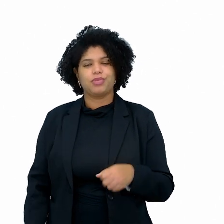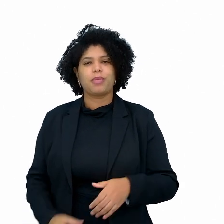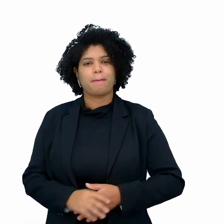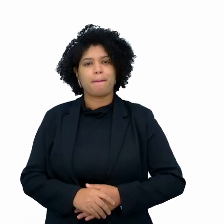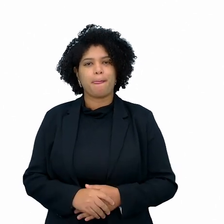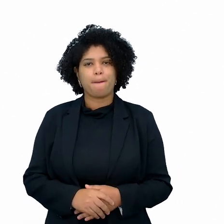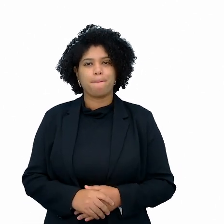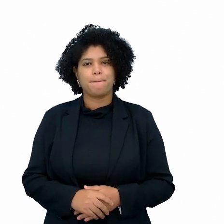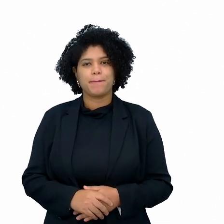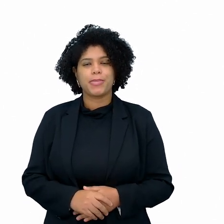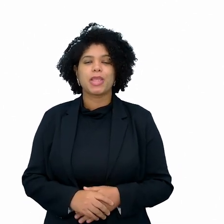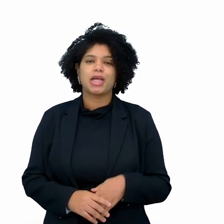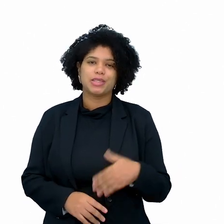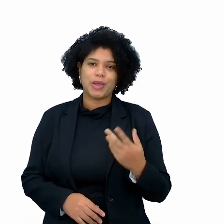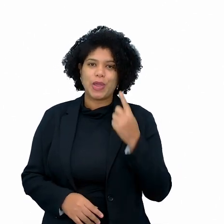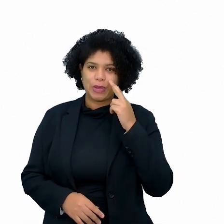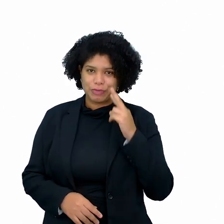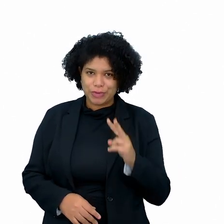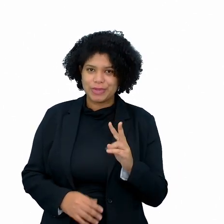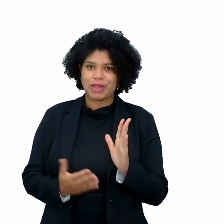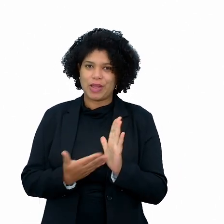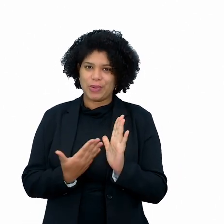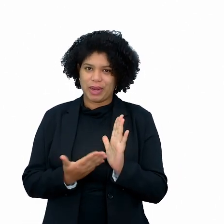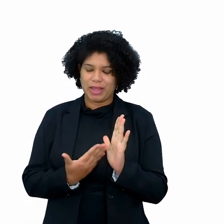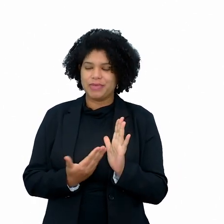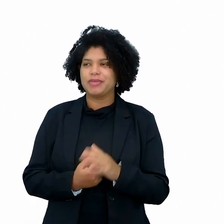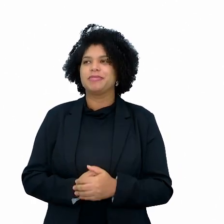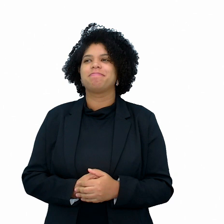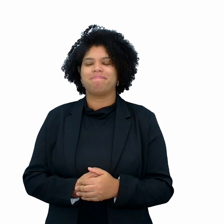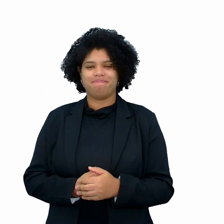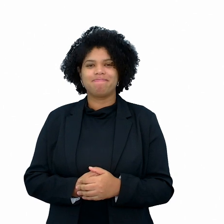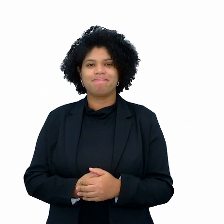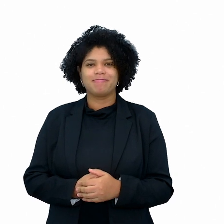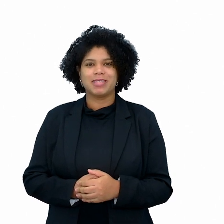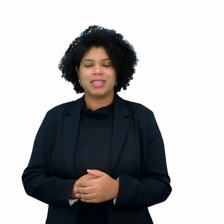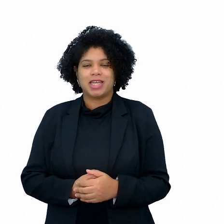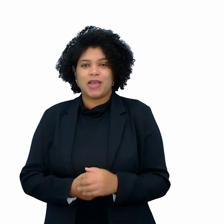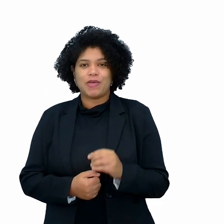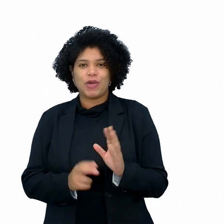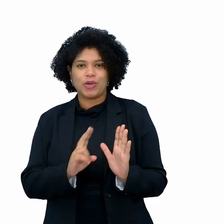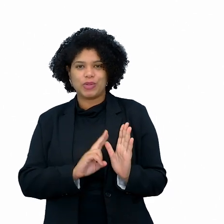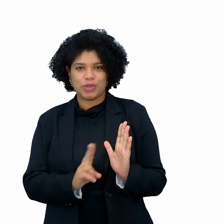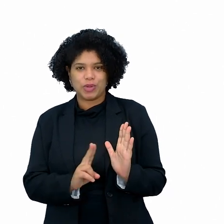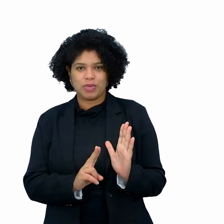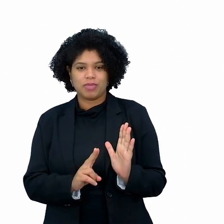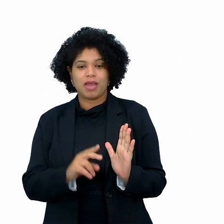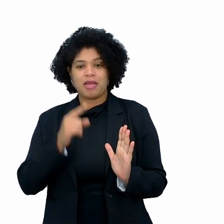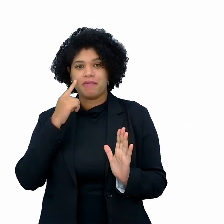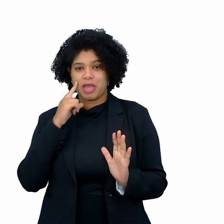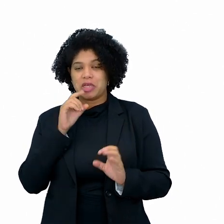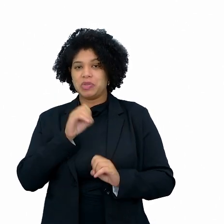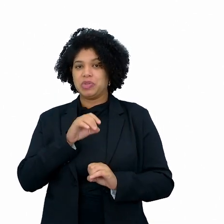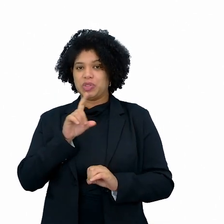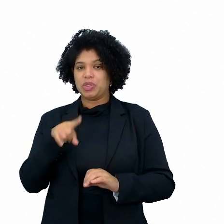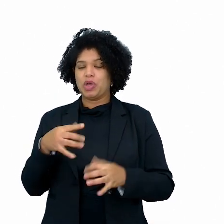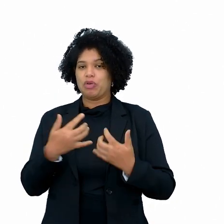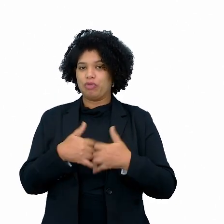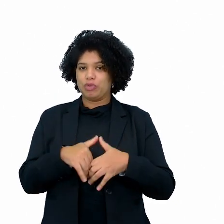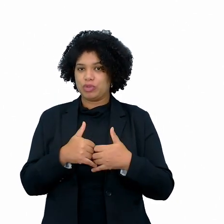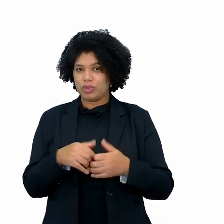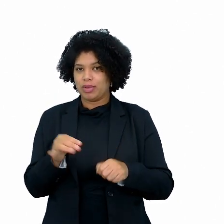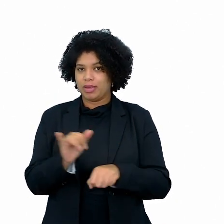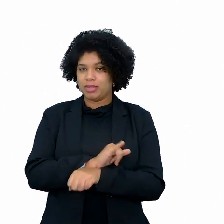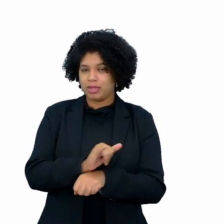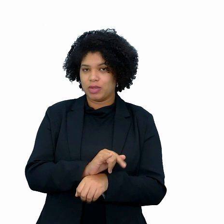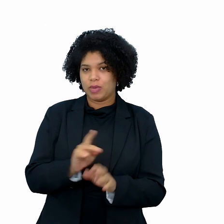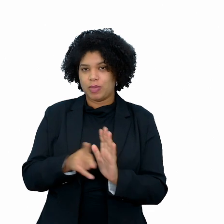Assim, gente, quando eu vi esse livro, eu coloquei assim o nome dele, né? Ensino que funciona, estratégias baseadas em